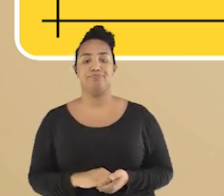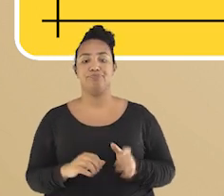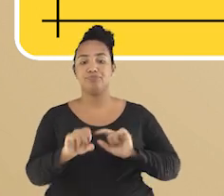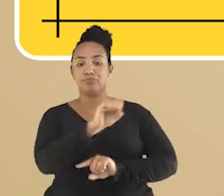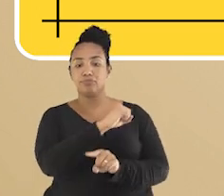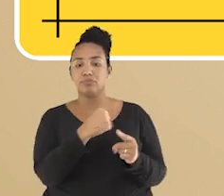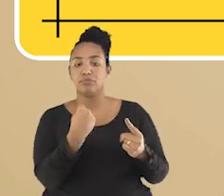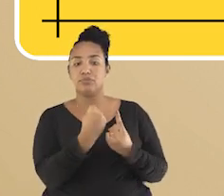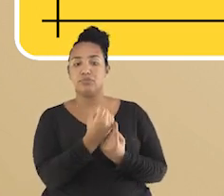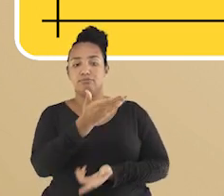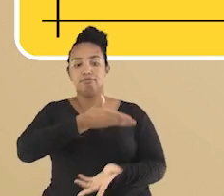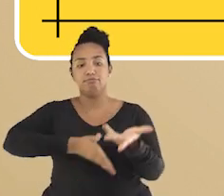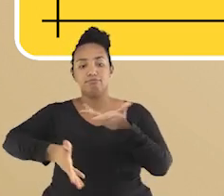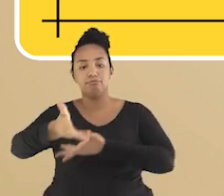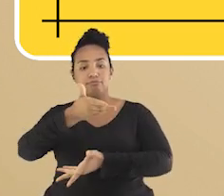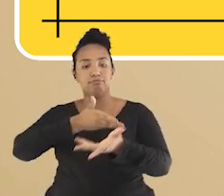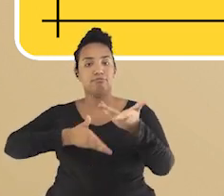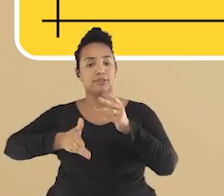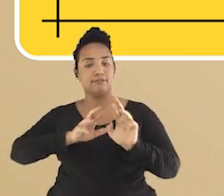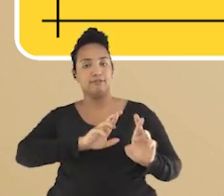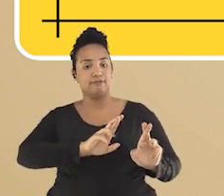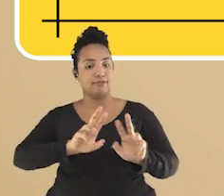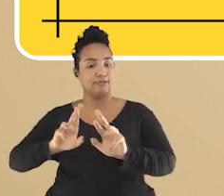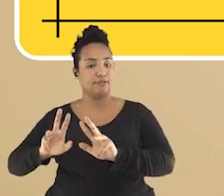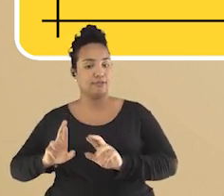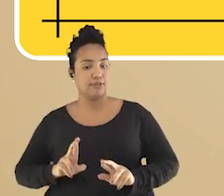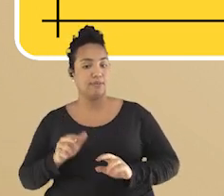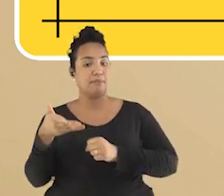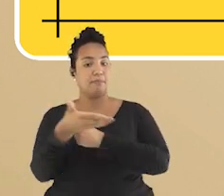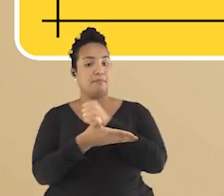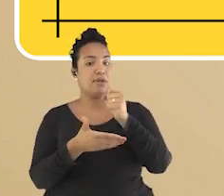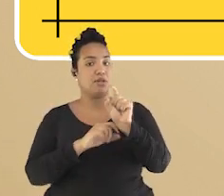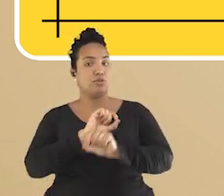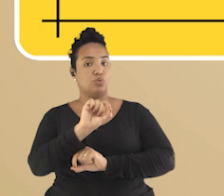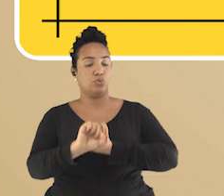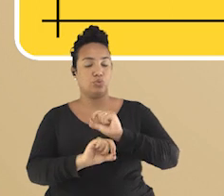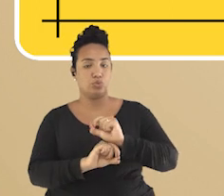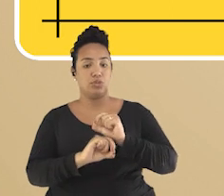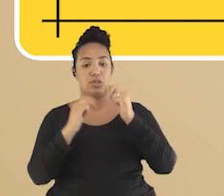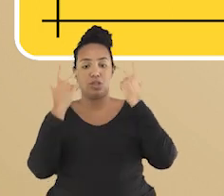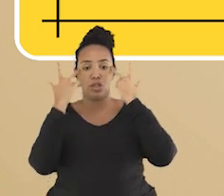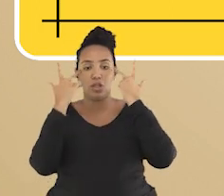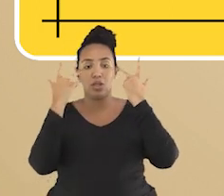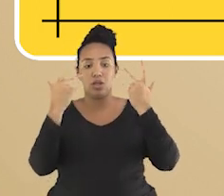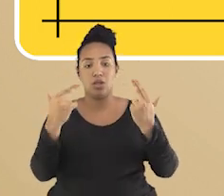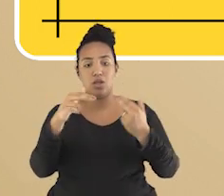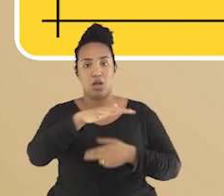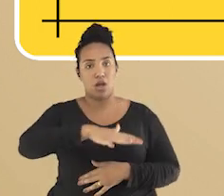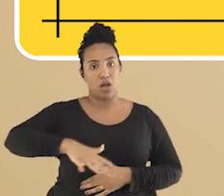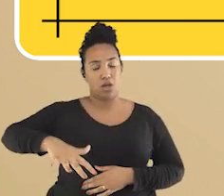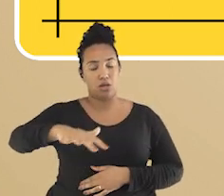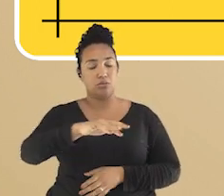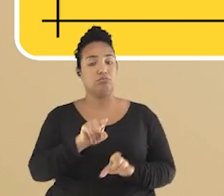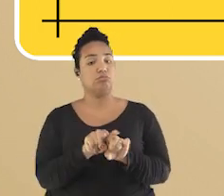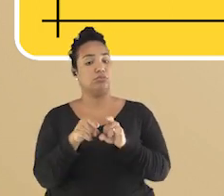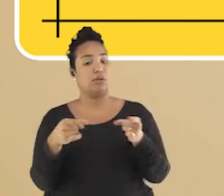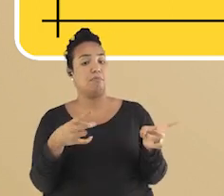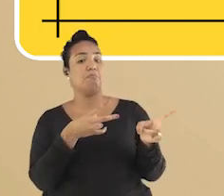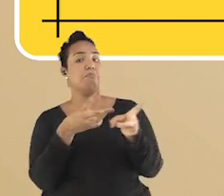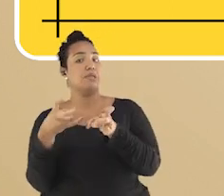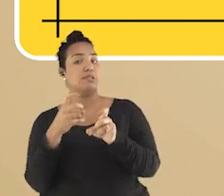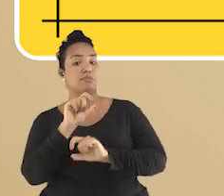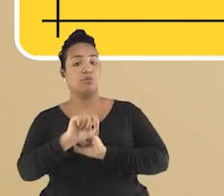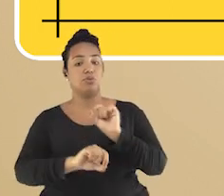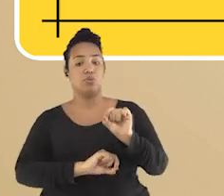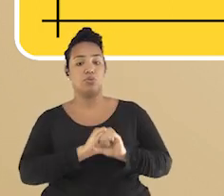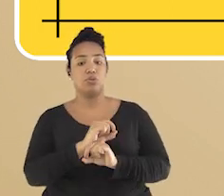das sociedades com a natureza, com base na distribuição dos componentes físico-naturais, incluindo as